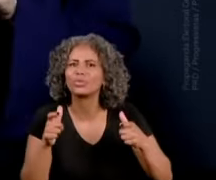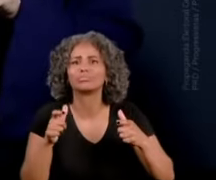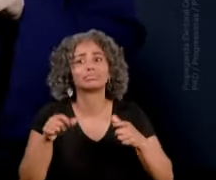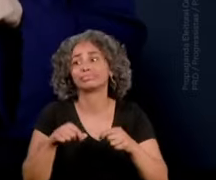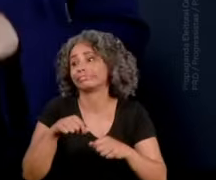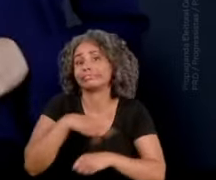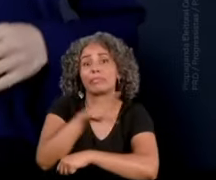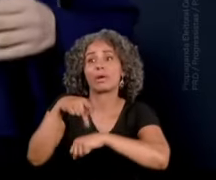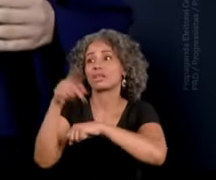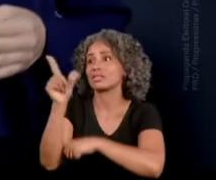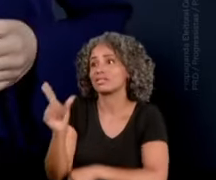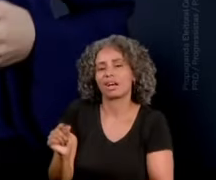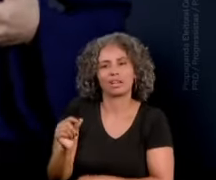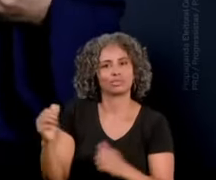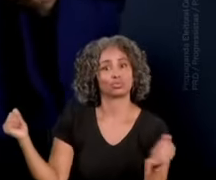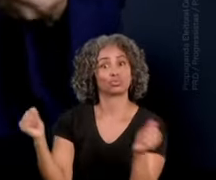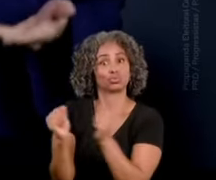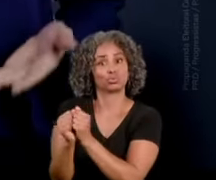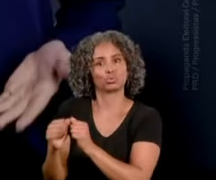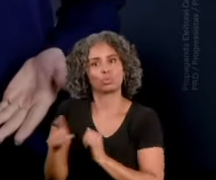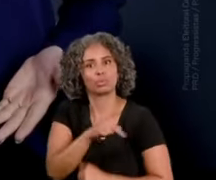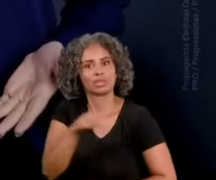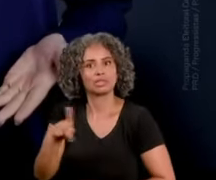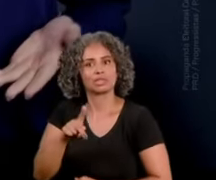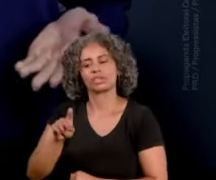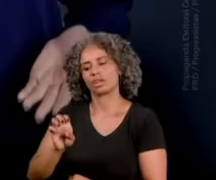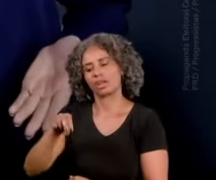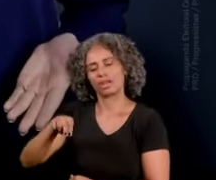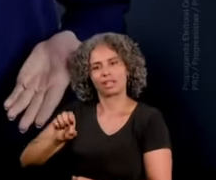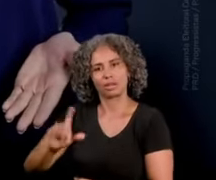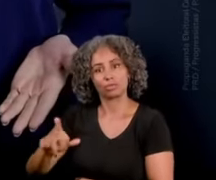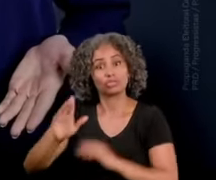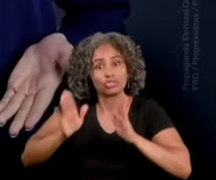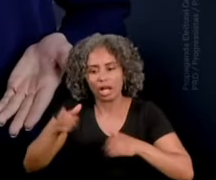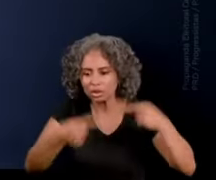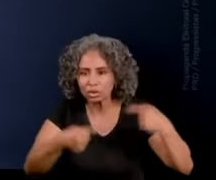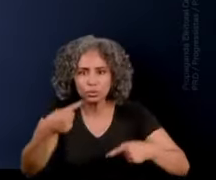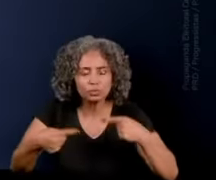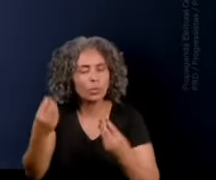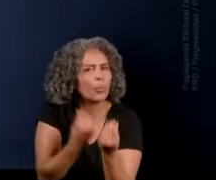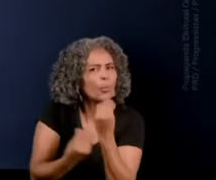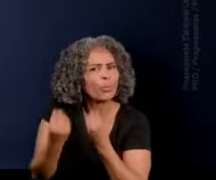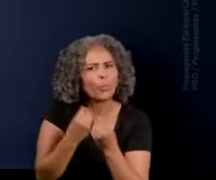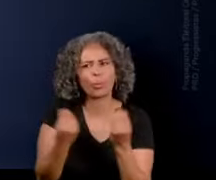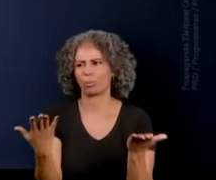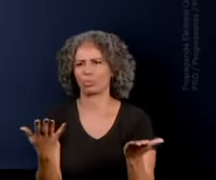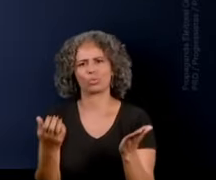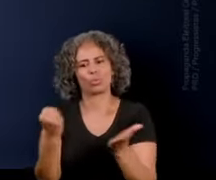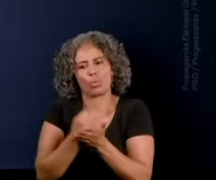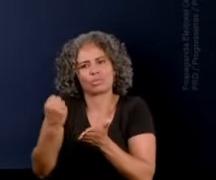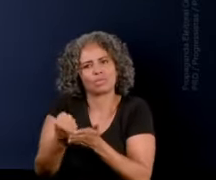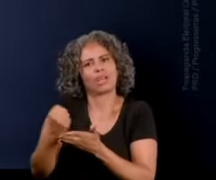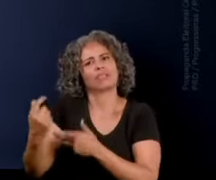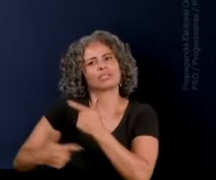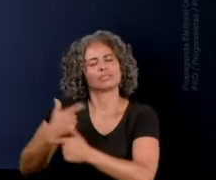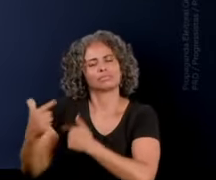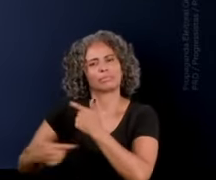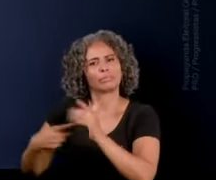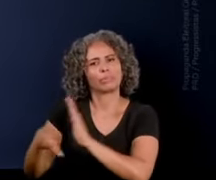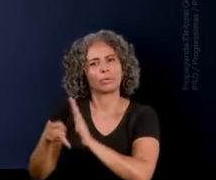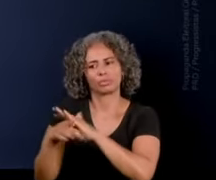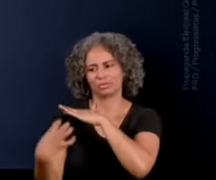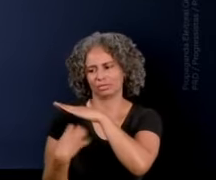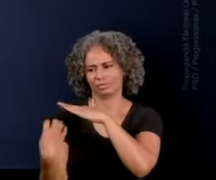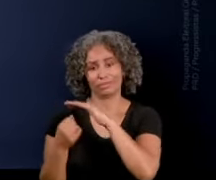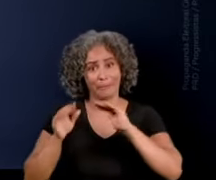E, pasmem, discutindo até a renovação do contrato da empresa. Mas é importante deixar claro que a prefeitura também tem as